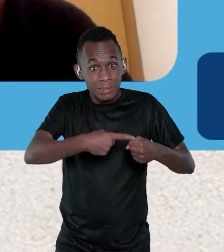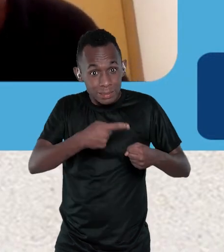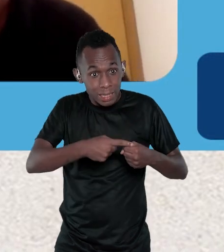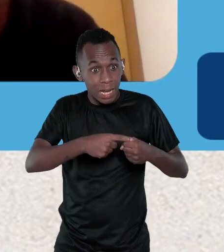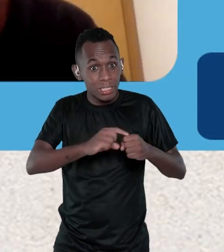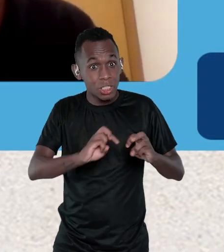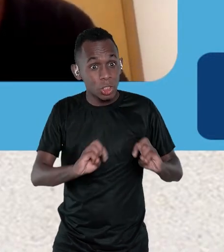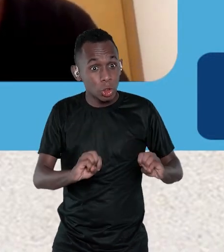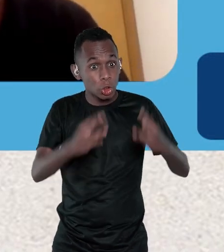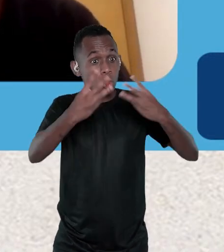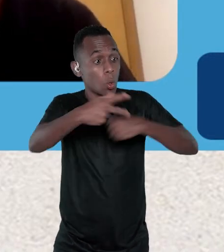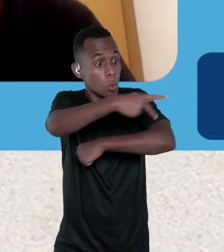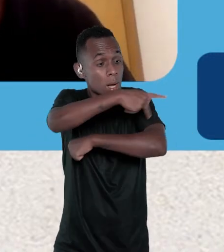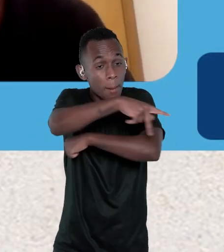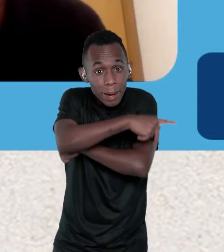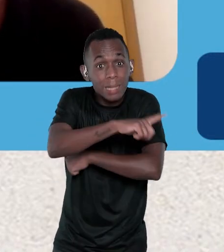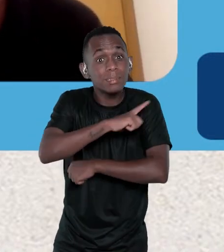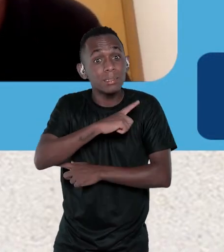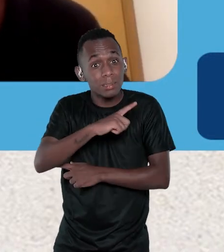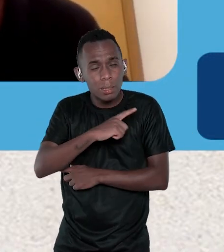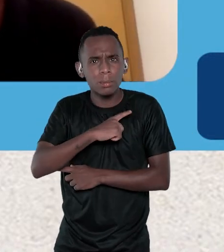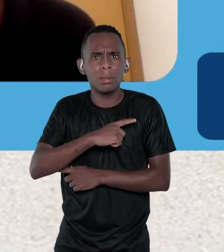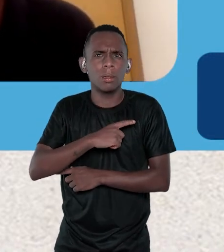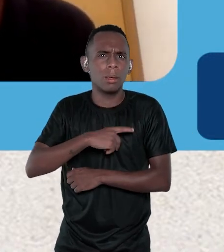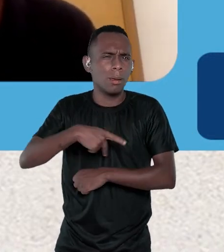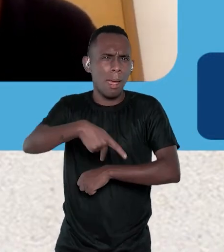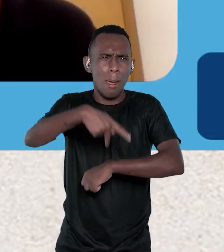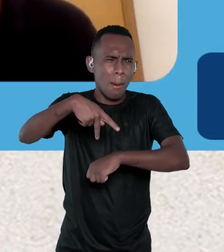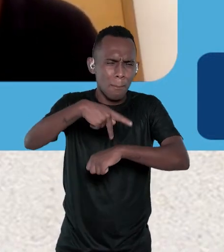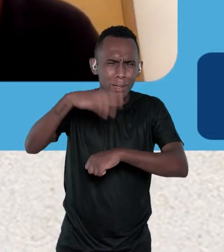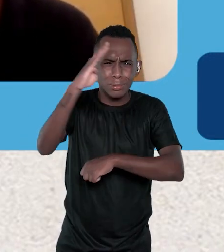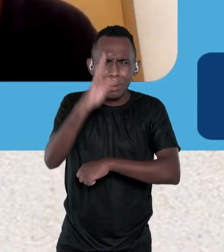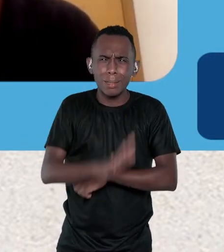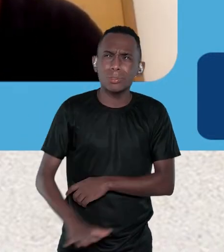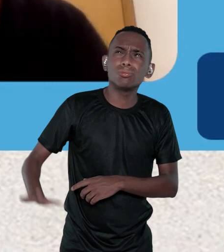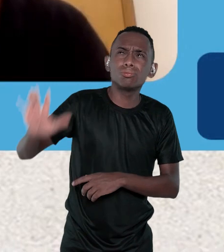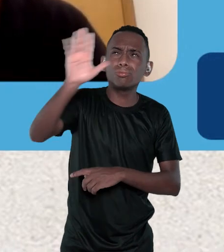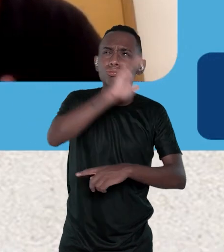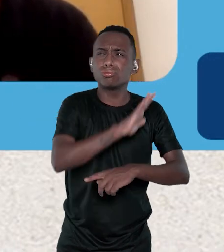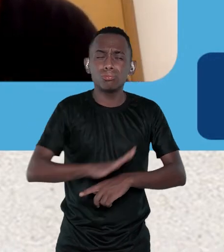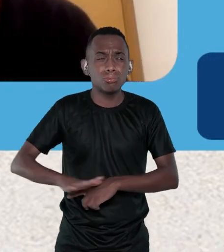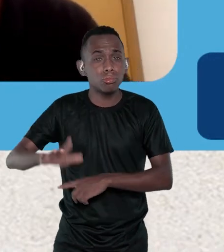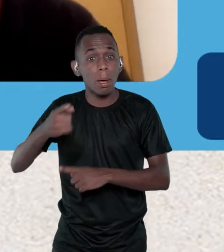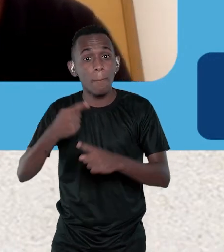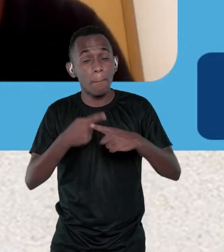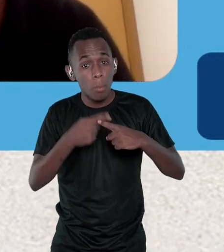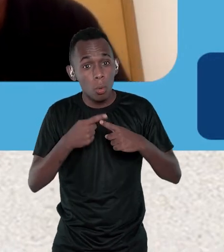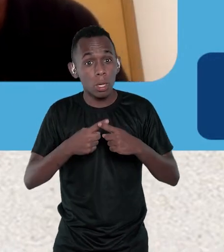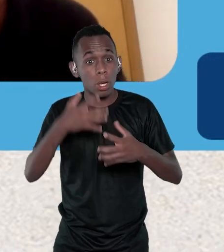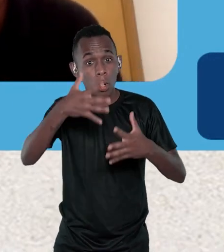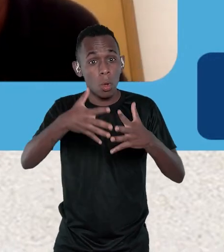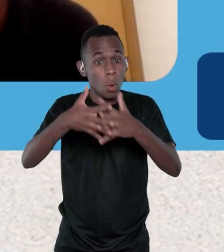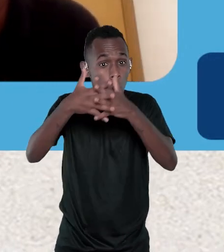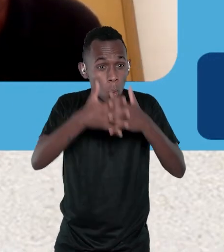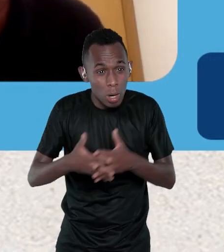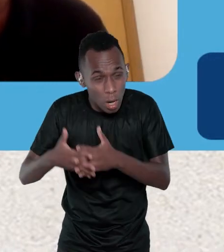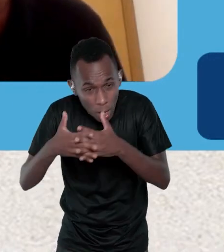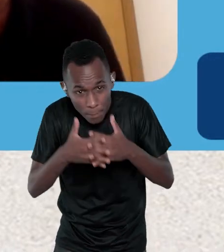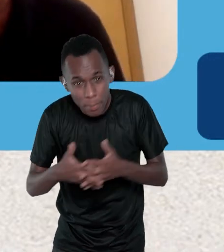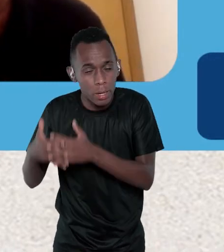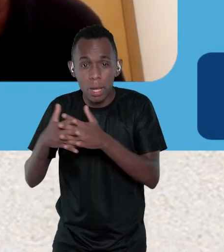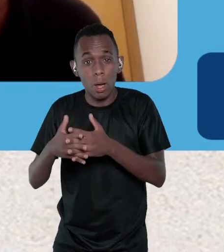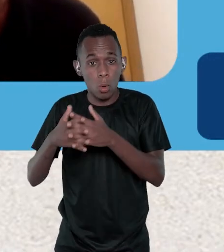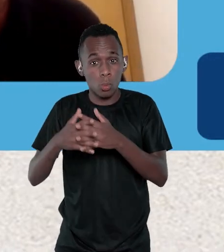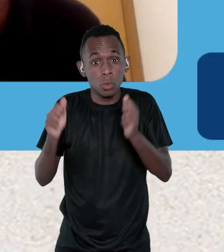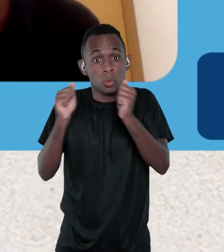praça. E ele fazia show pelo Brasil inteiro. Era incrível isso. Ele saía no caminhão dele junto com